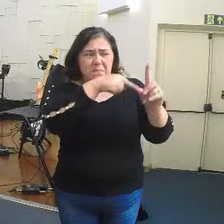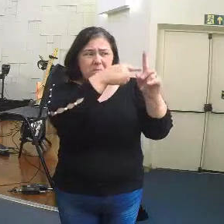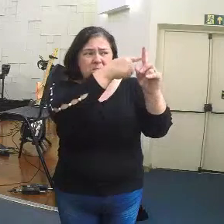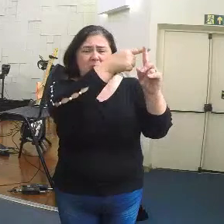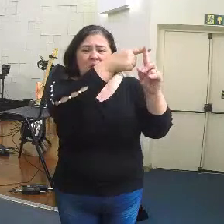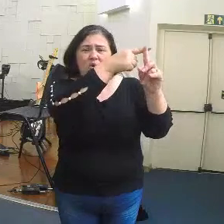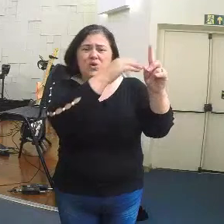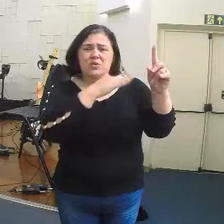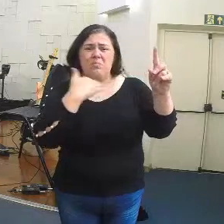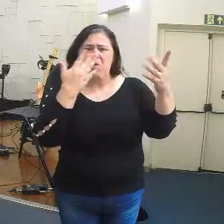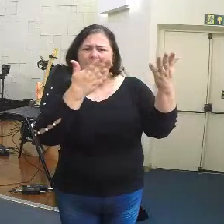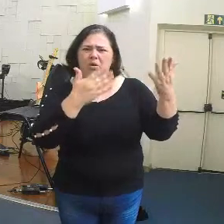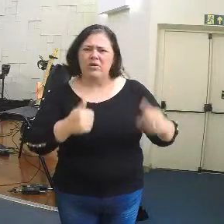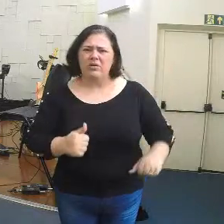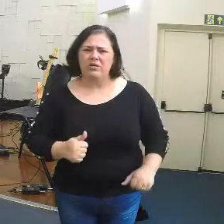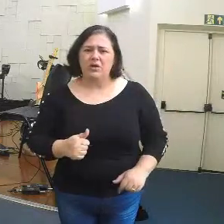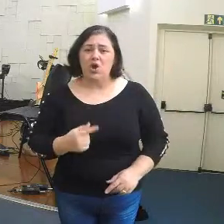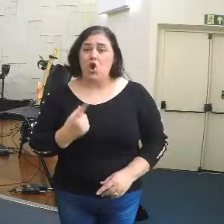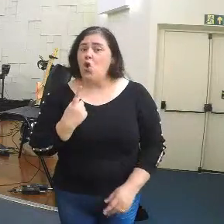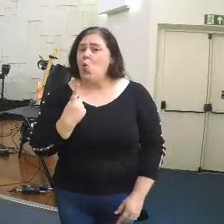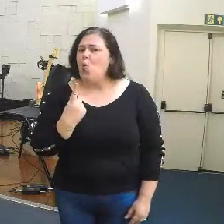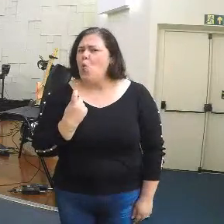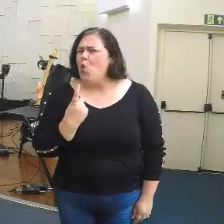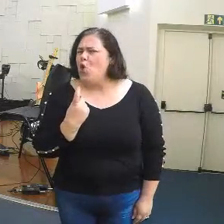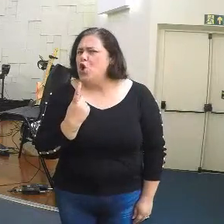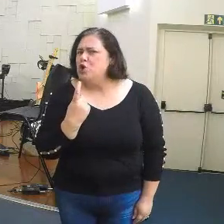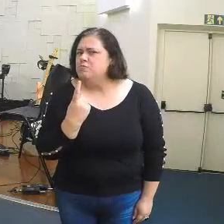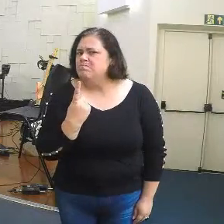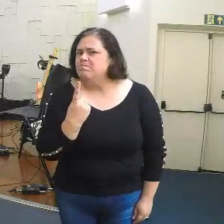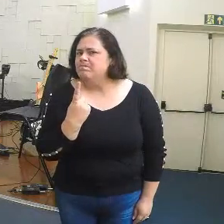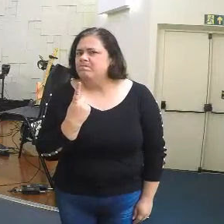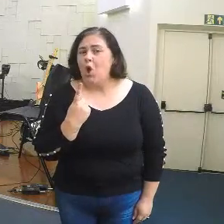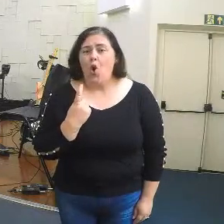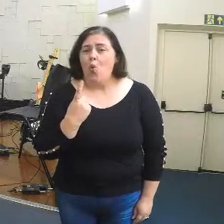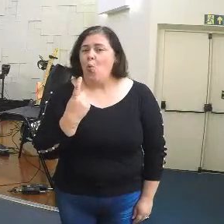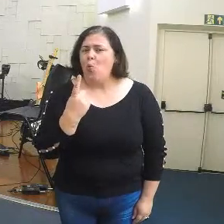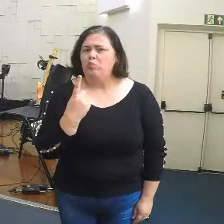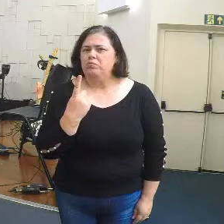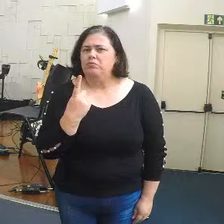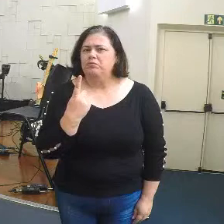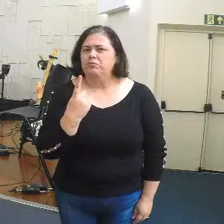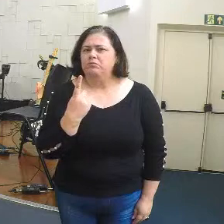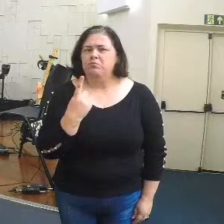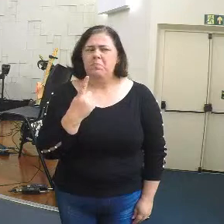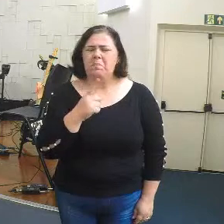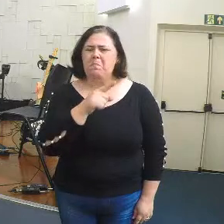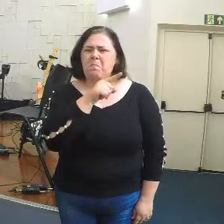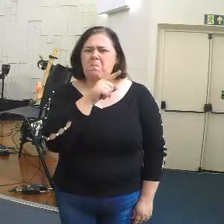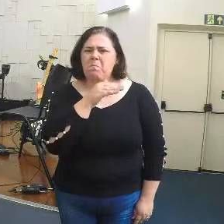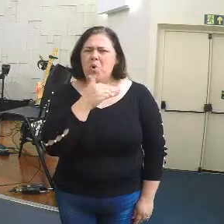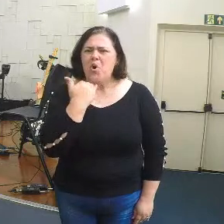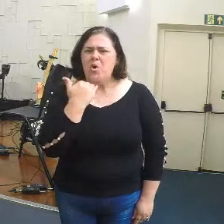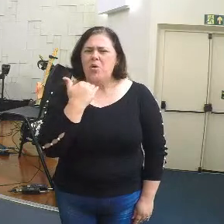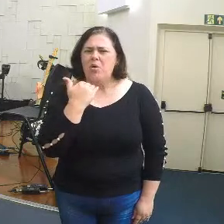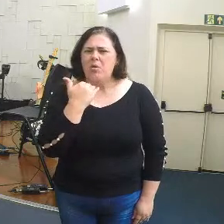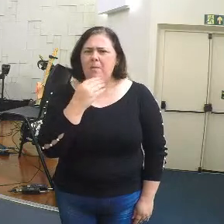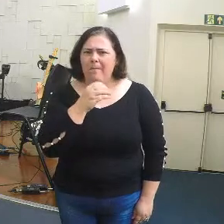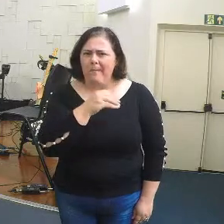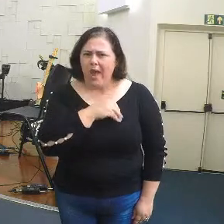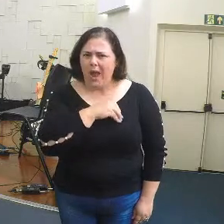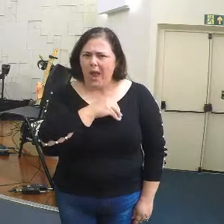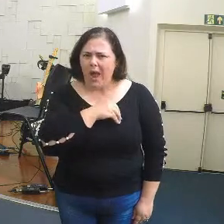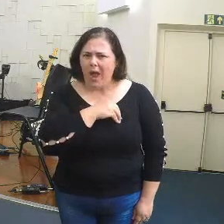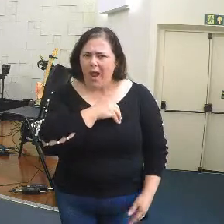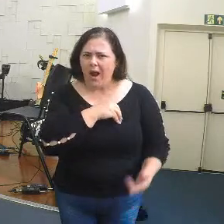foi entregar o seu único filho para morrer sem ter pecado. Não era